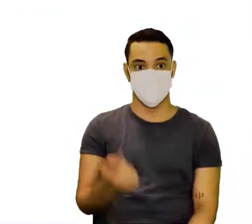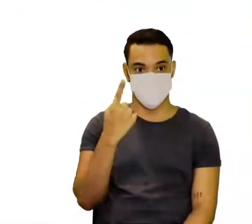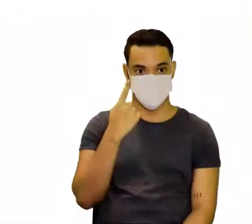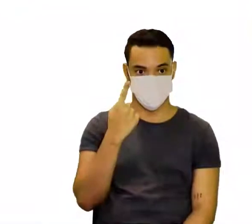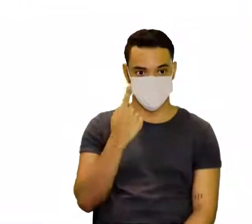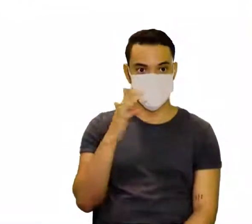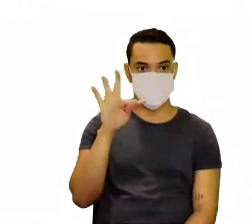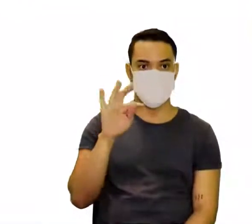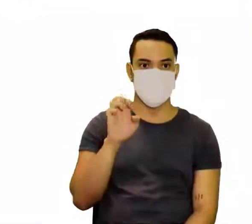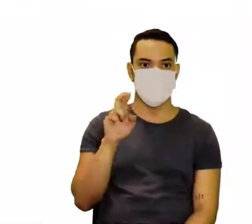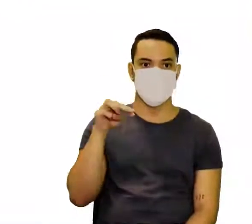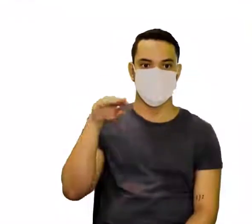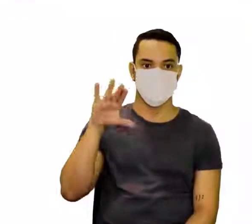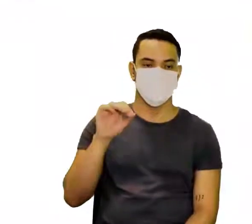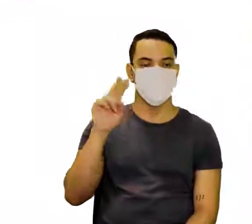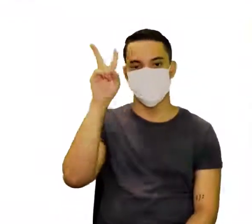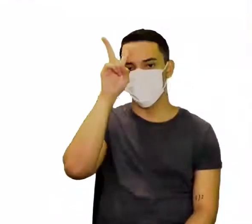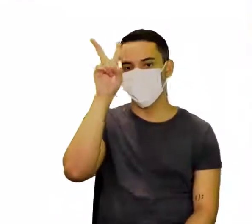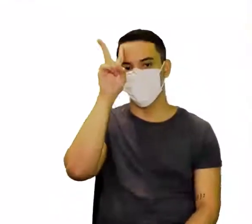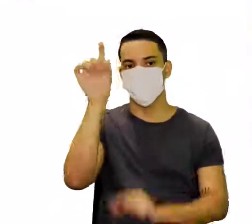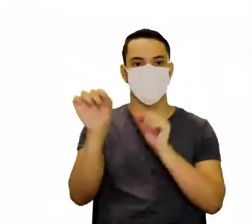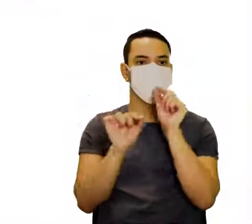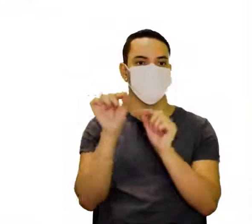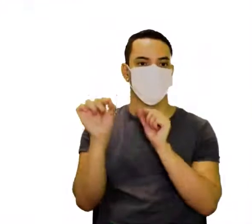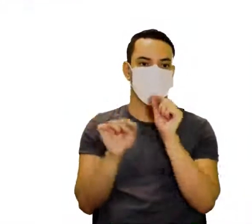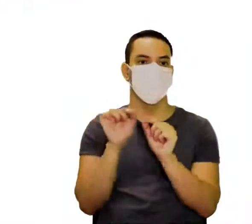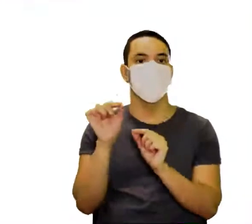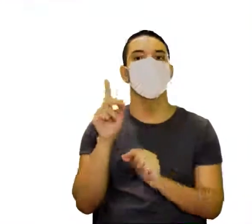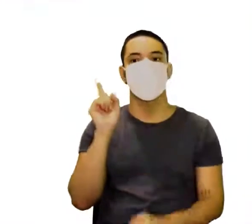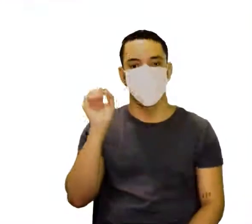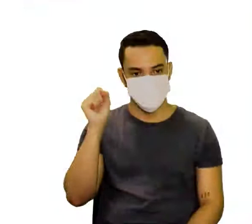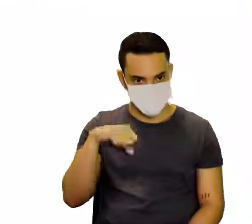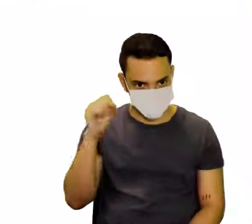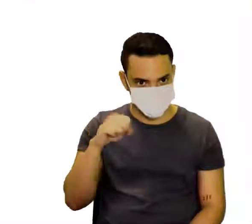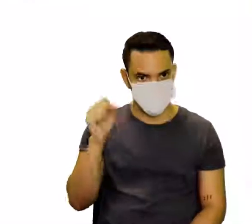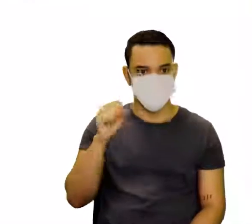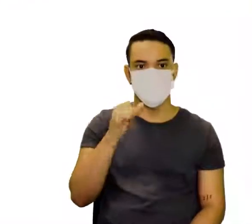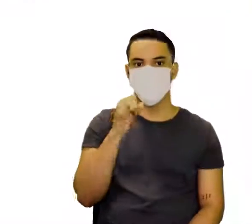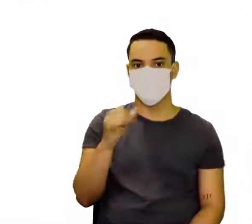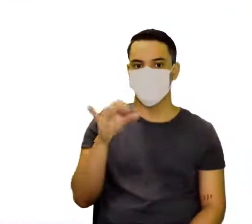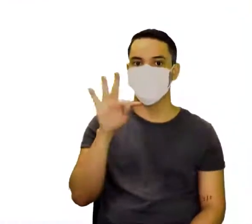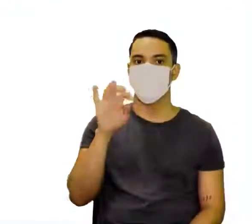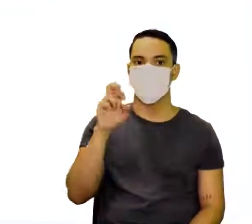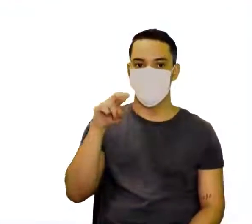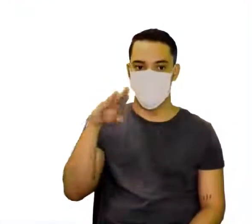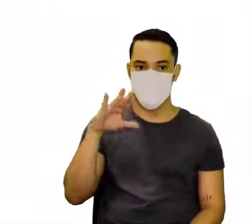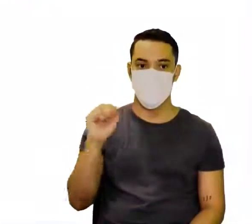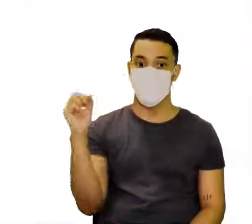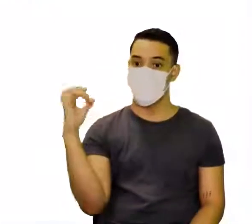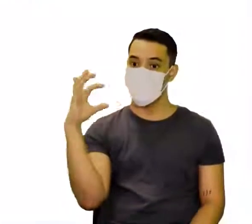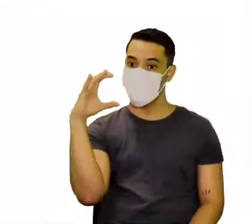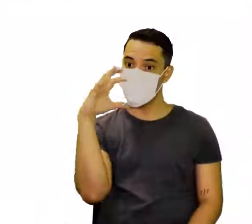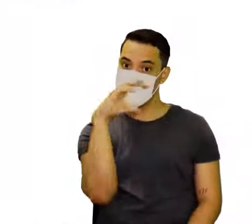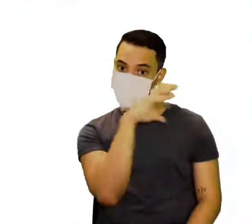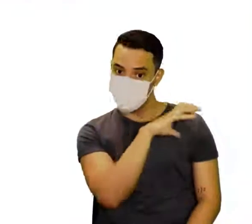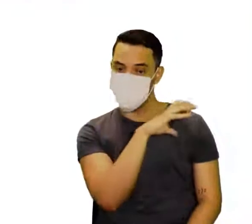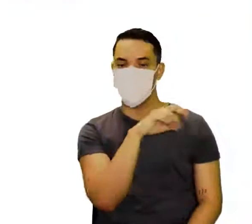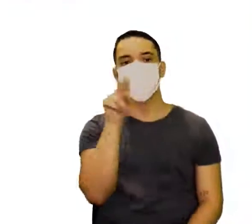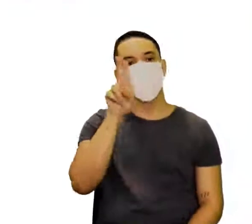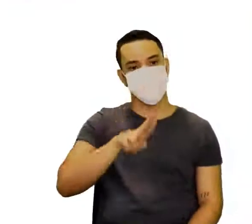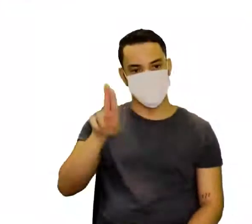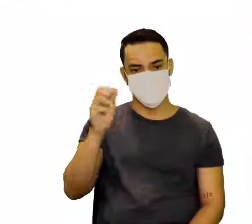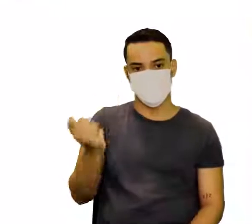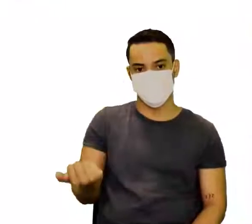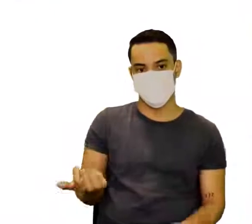gerador térmico. Térmico lembra o quê, pessoal? Exatamente, lembra energia térmica. Então, o gerador térmico utiliza